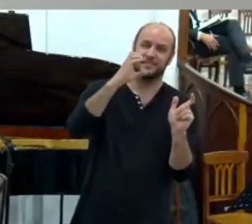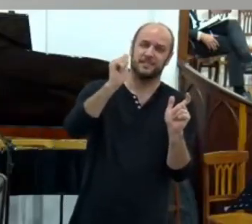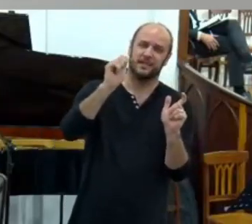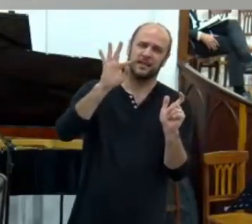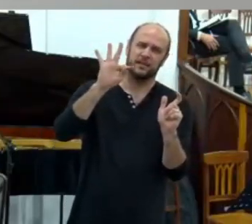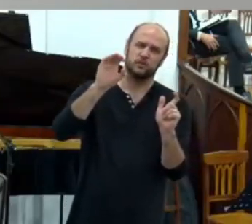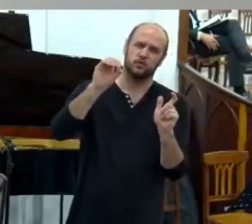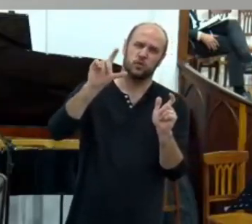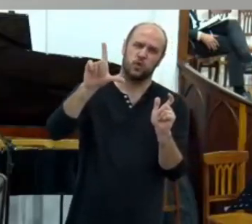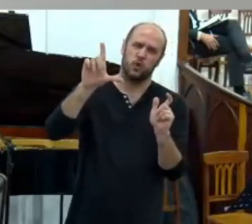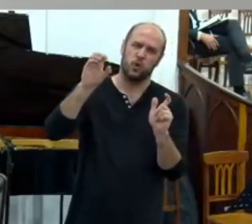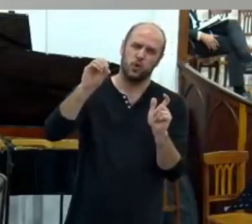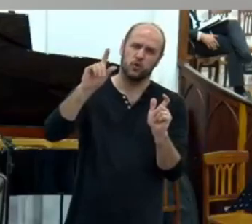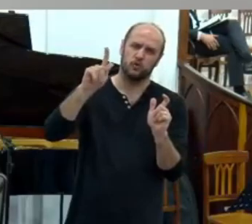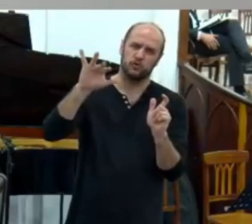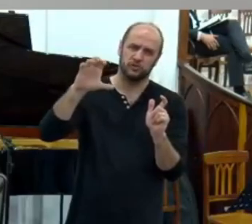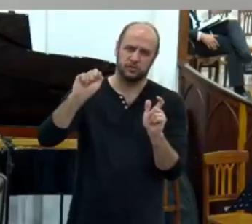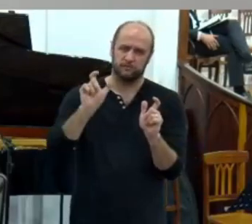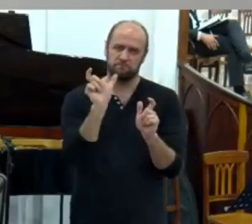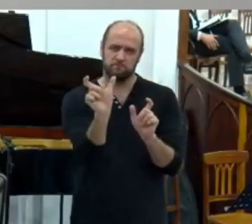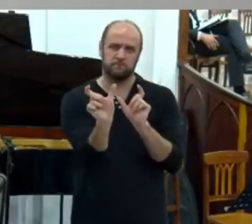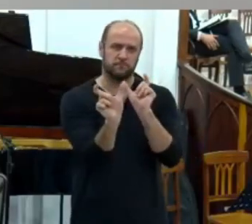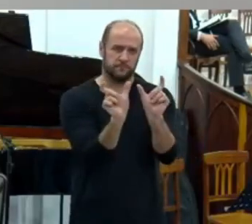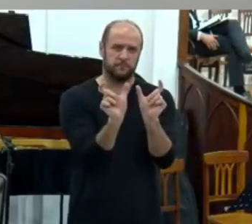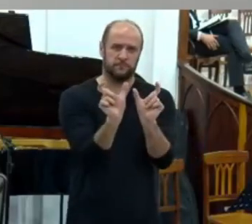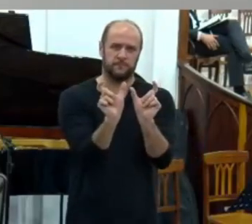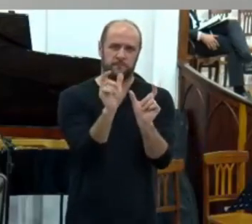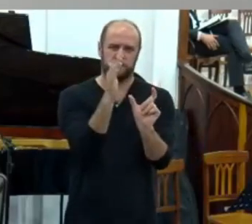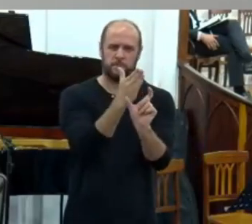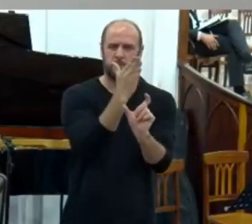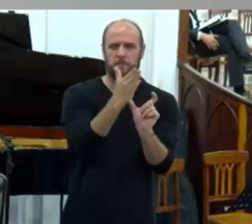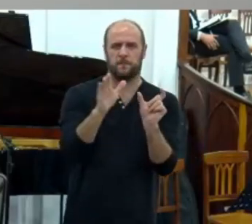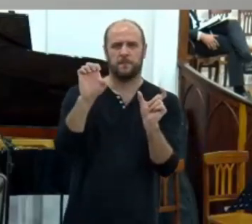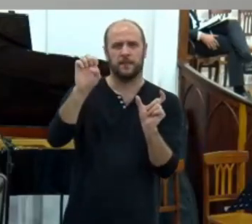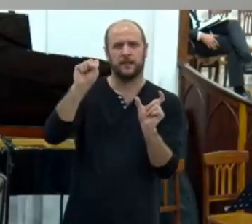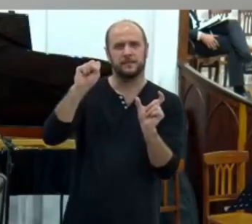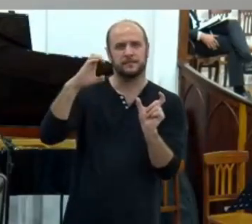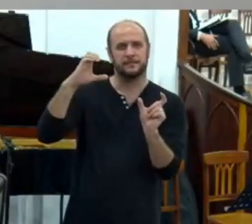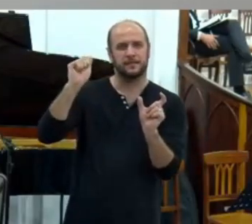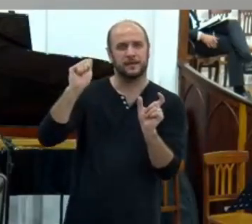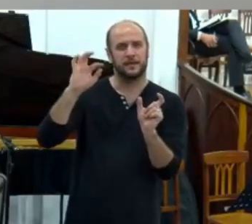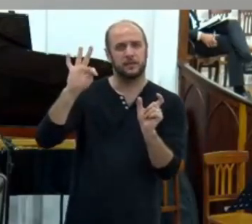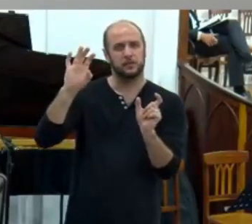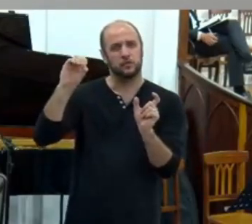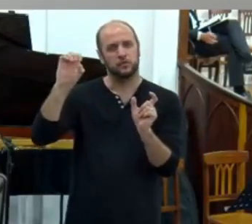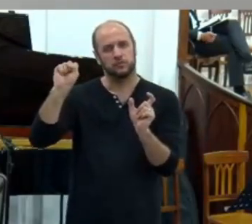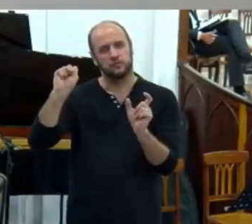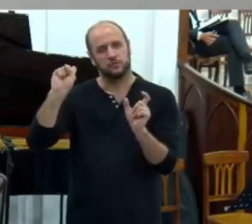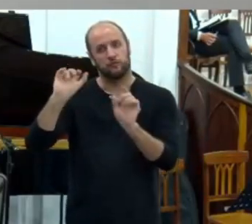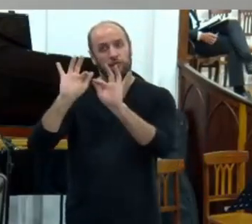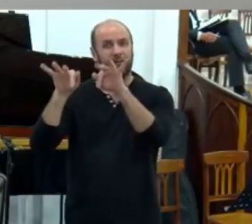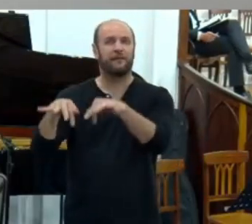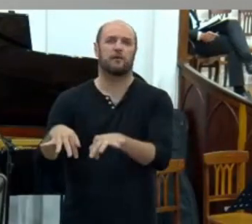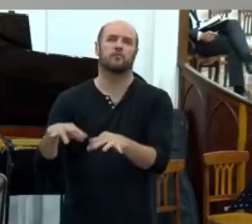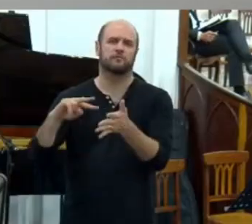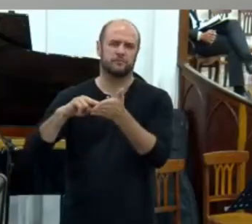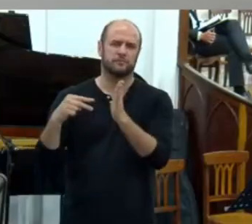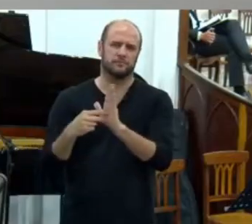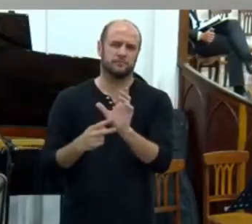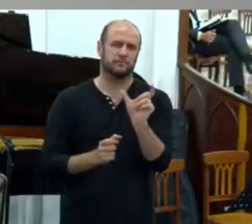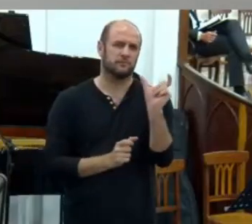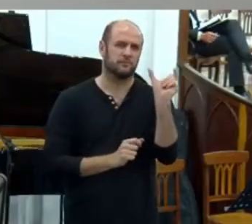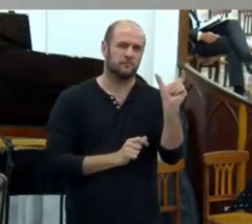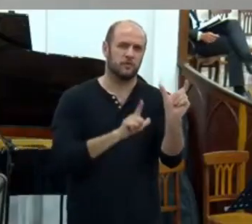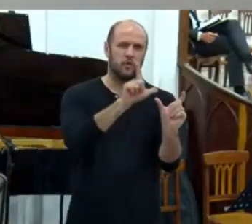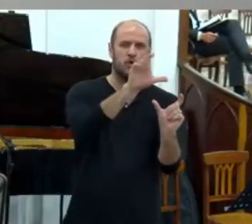uma palavra formada por dois vocábulos: eschatos, ou as últimas coisas, e logia,